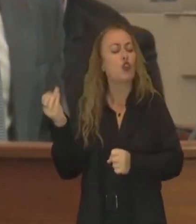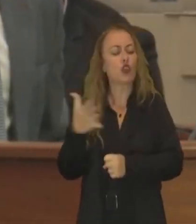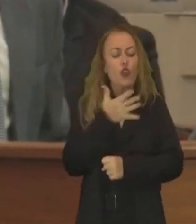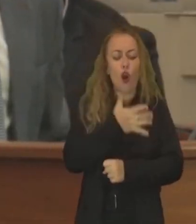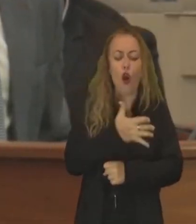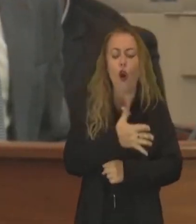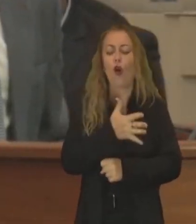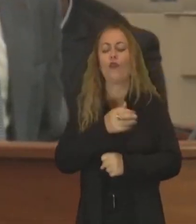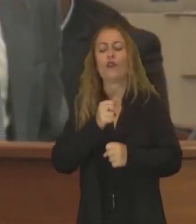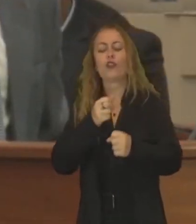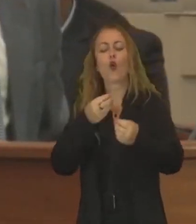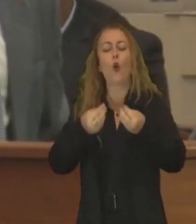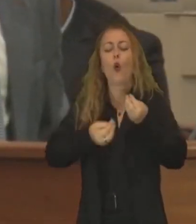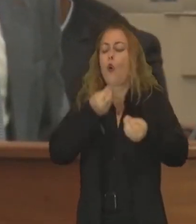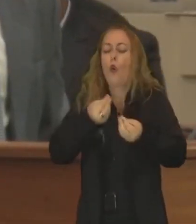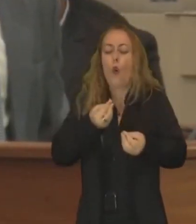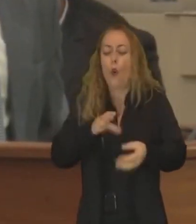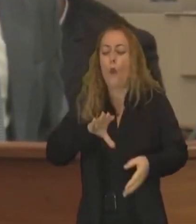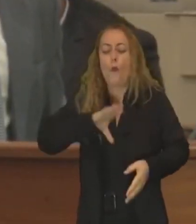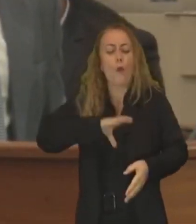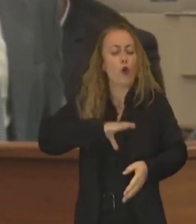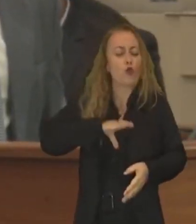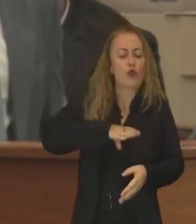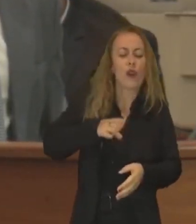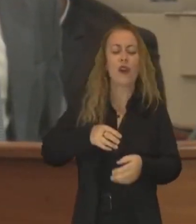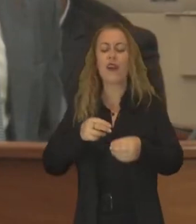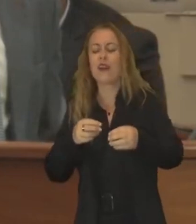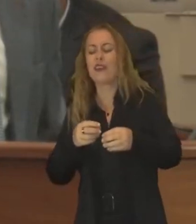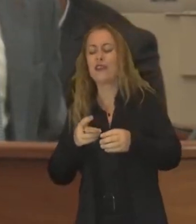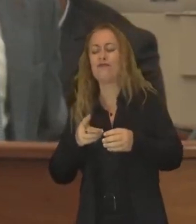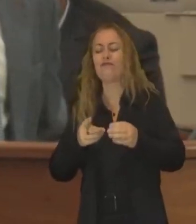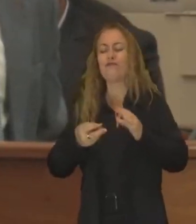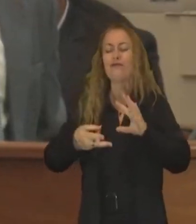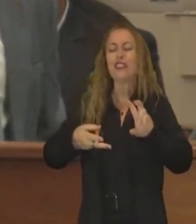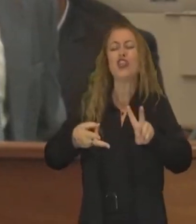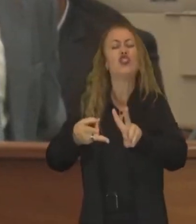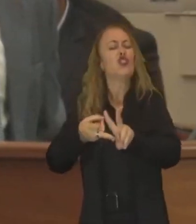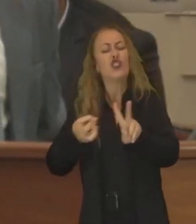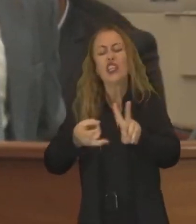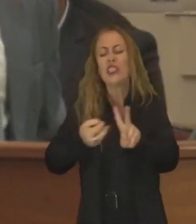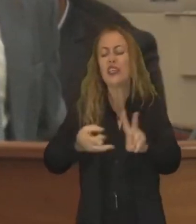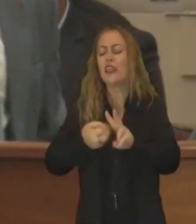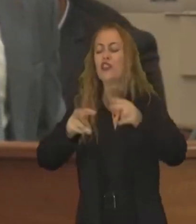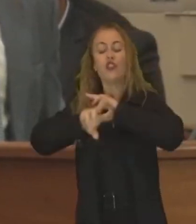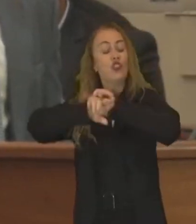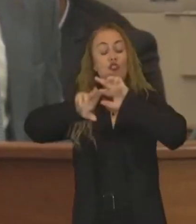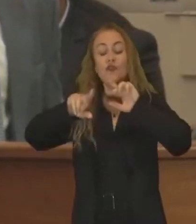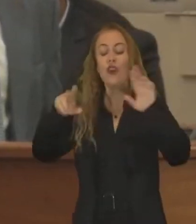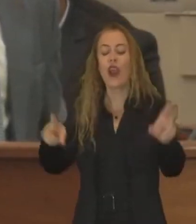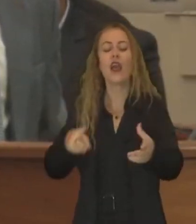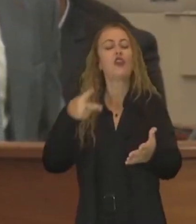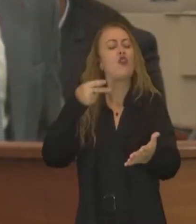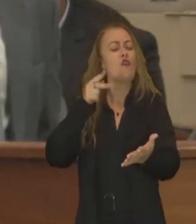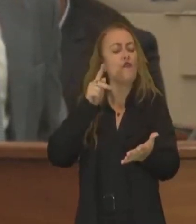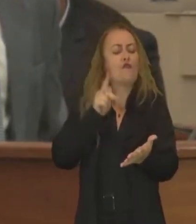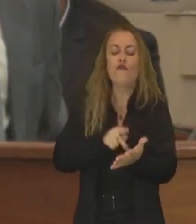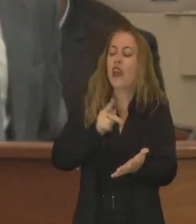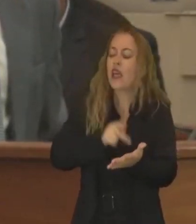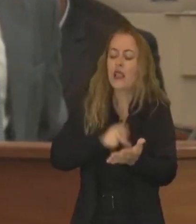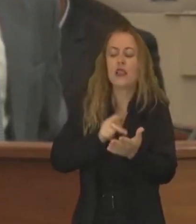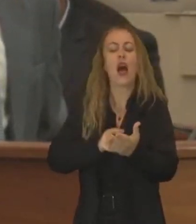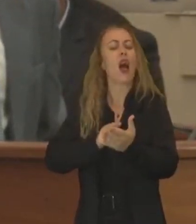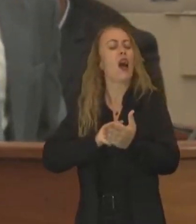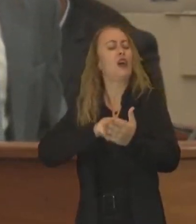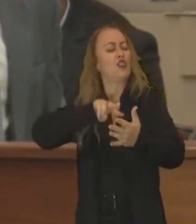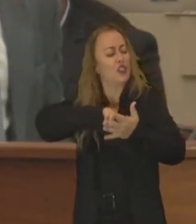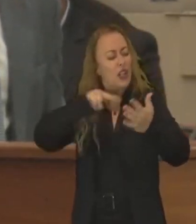destes conceitos, destas ideias, ó Deus, desta realidade, desta verdade que há dentro de cada idioma, Senhor,